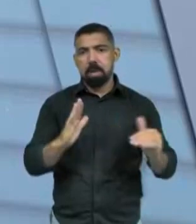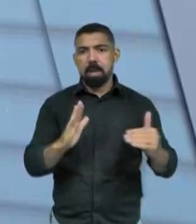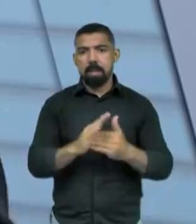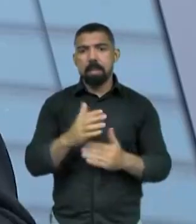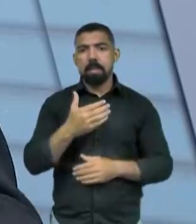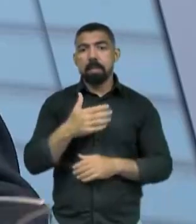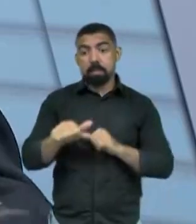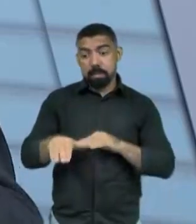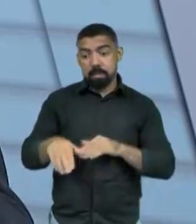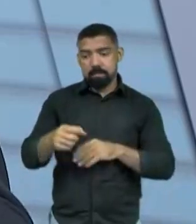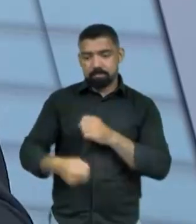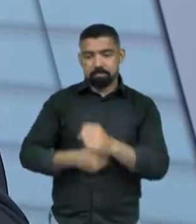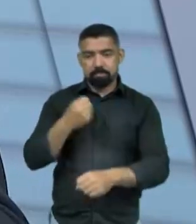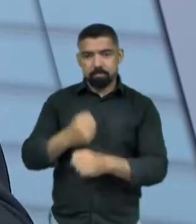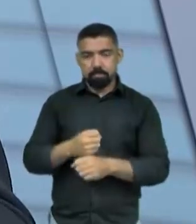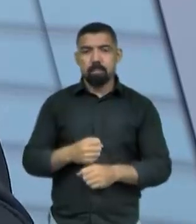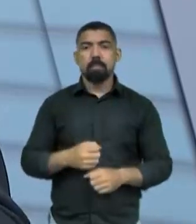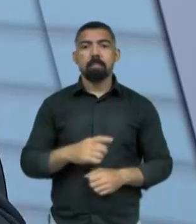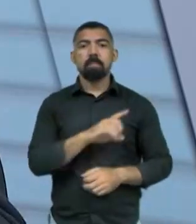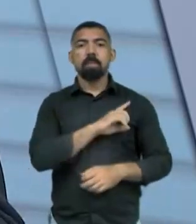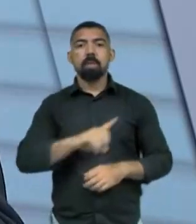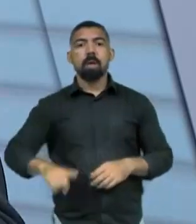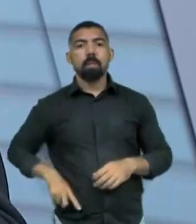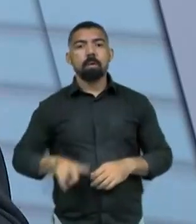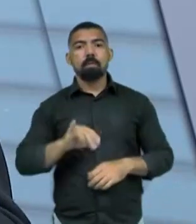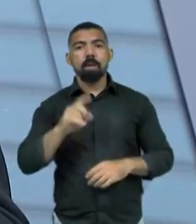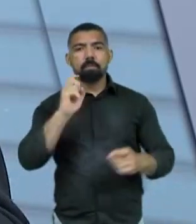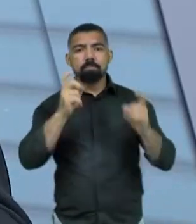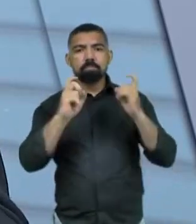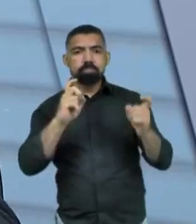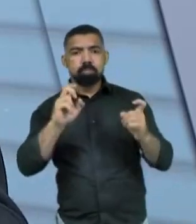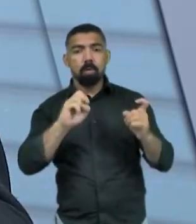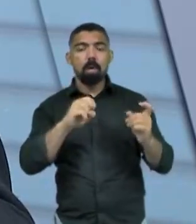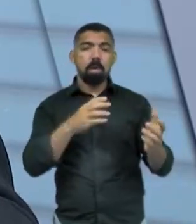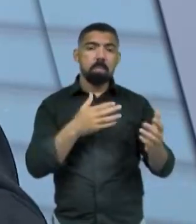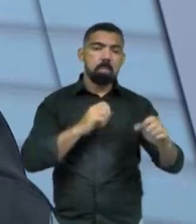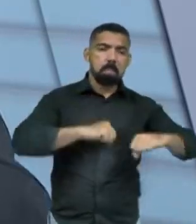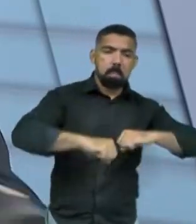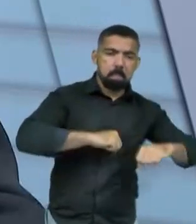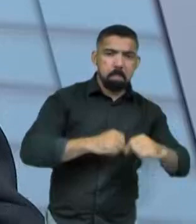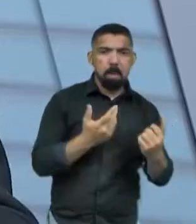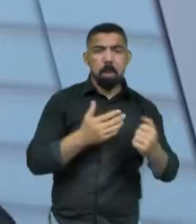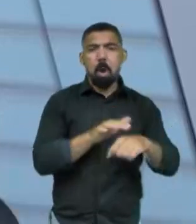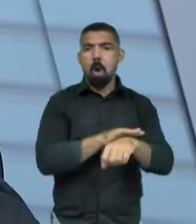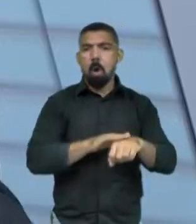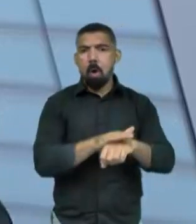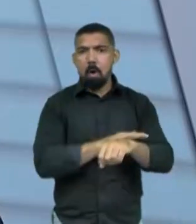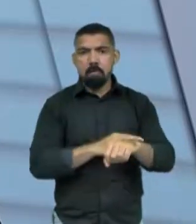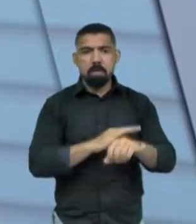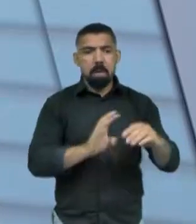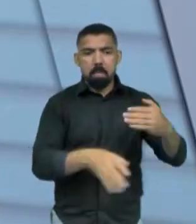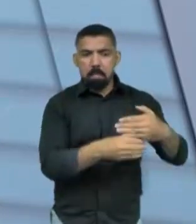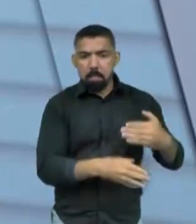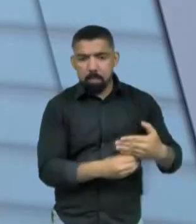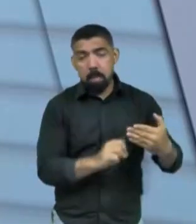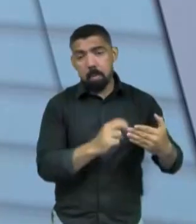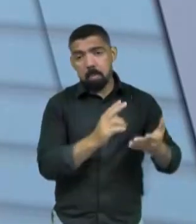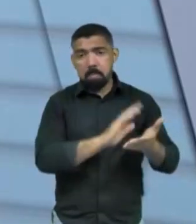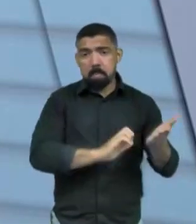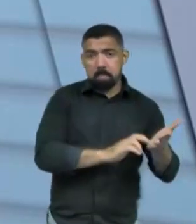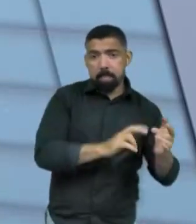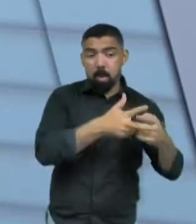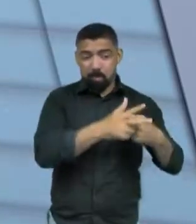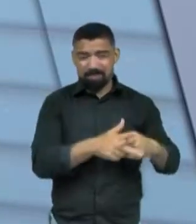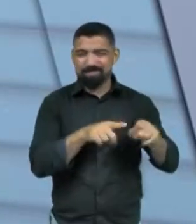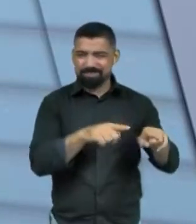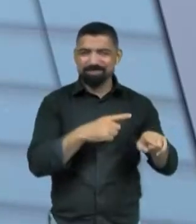desse ano, e os deputados vão discutir e vão aprovar, vão debater, vão ampliar, enfim, a plataforma